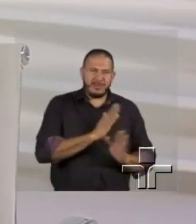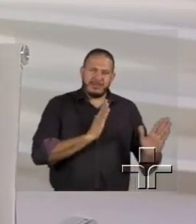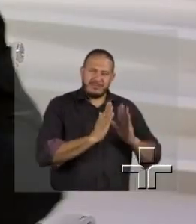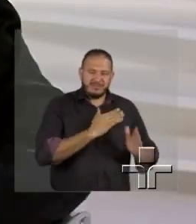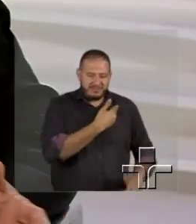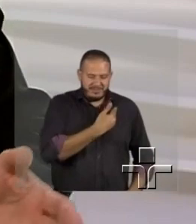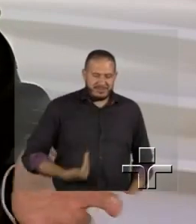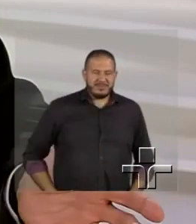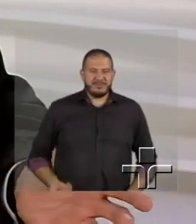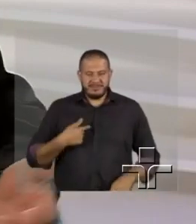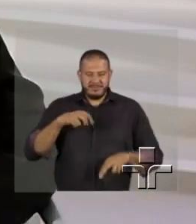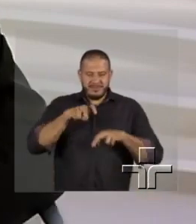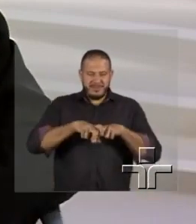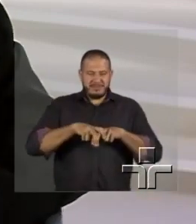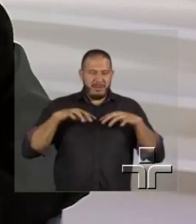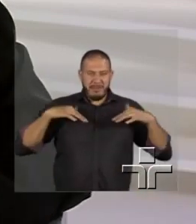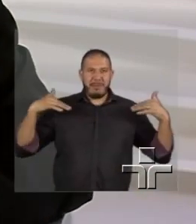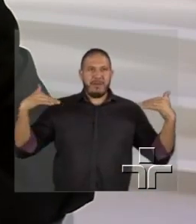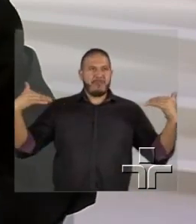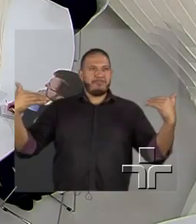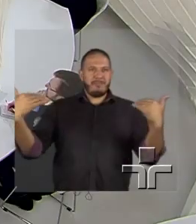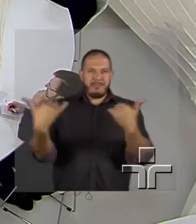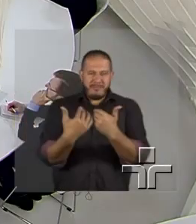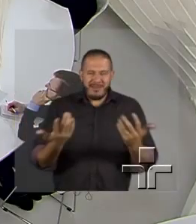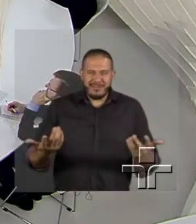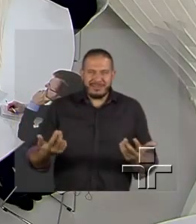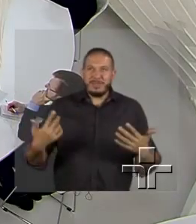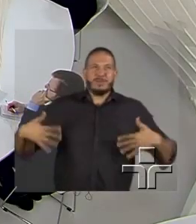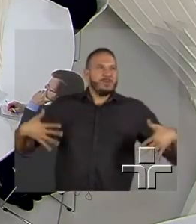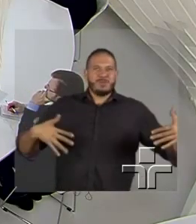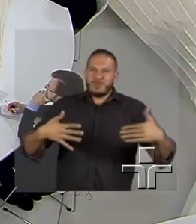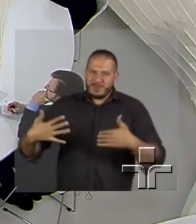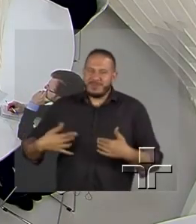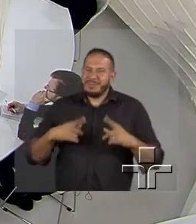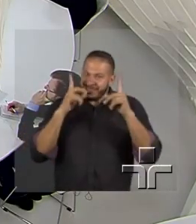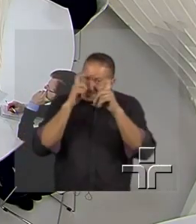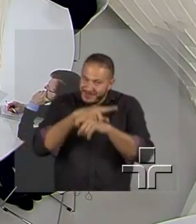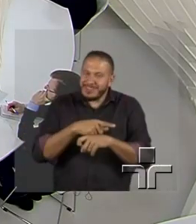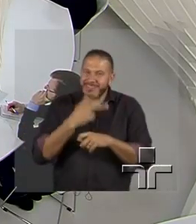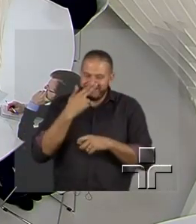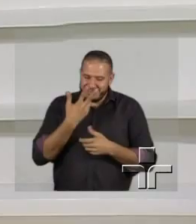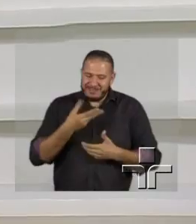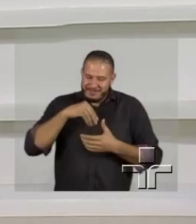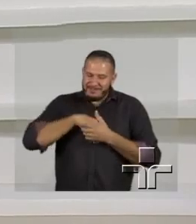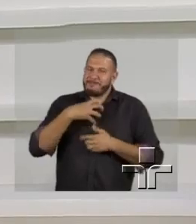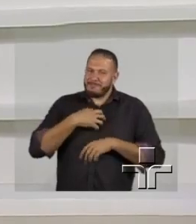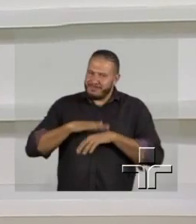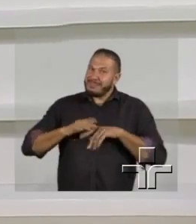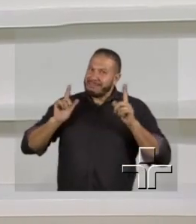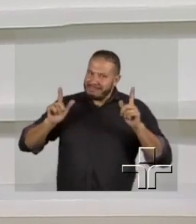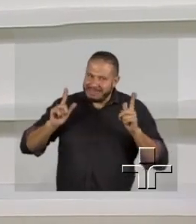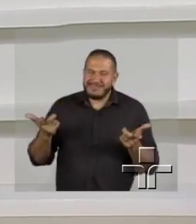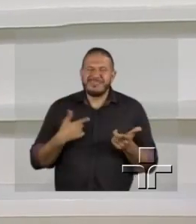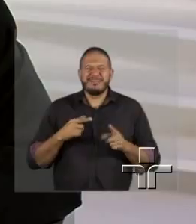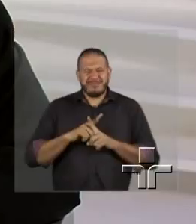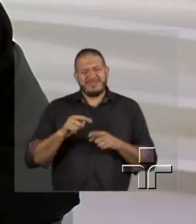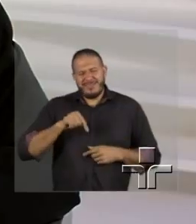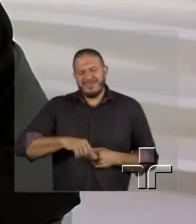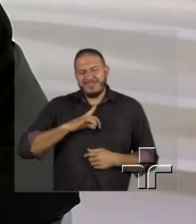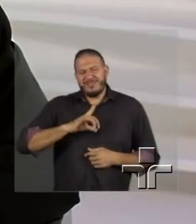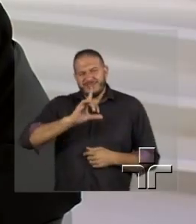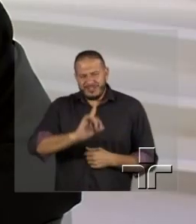essa distração de televisão né? E celular que hoje consome aí horas e